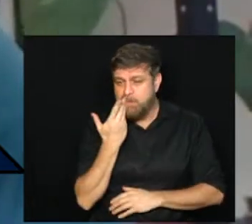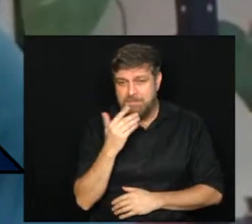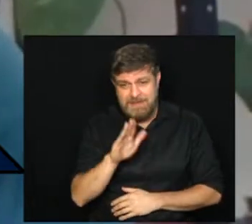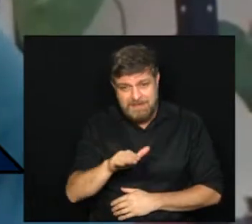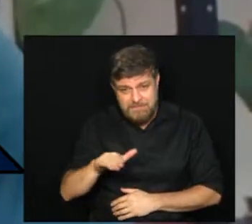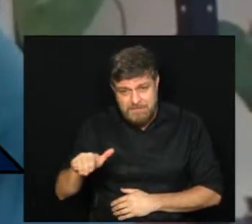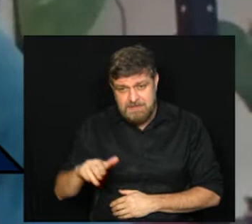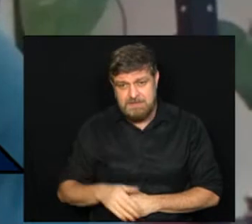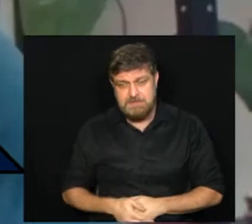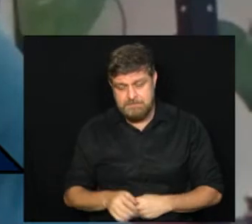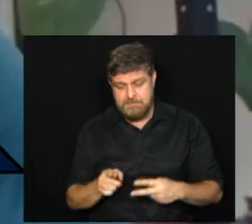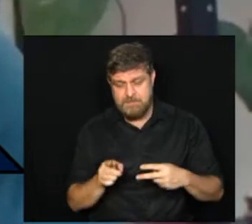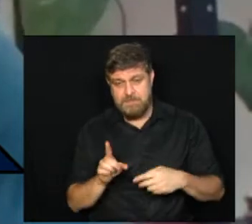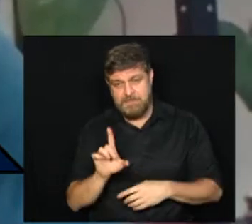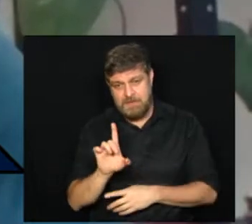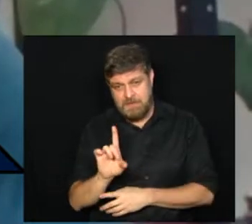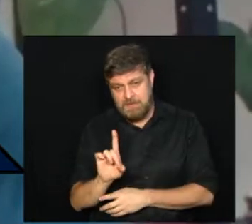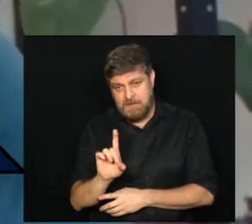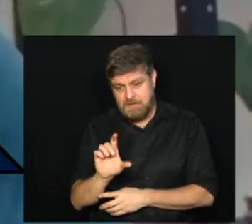a Daniela,